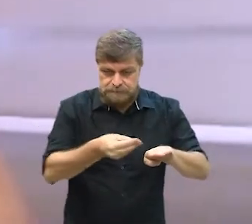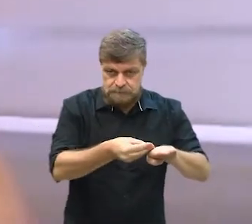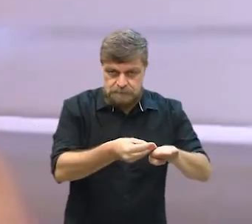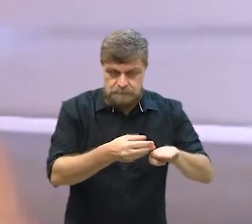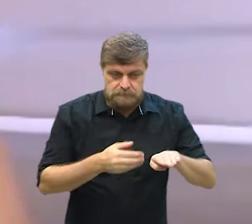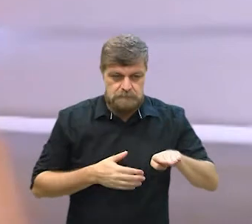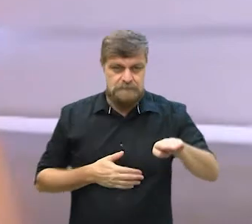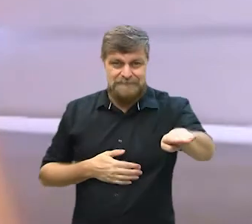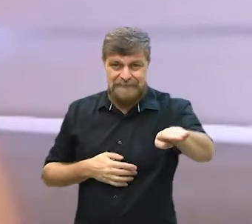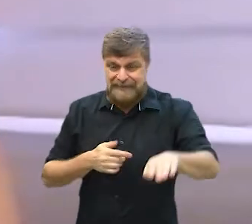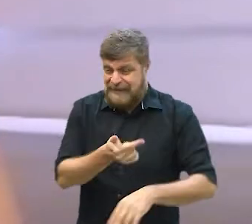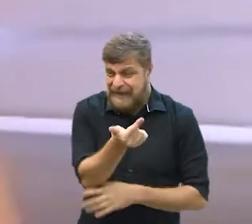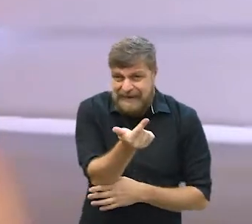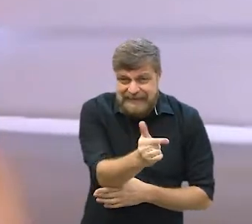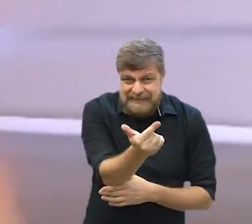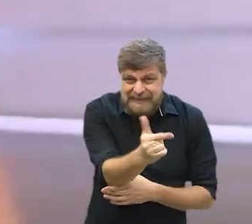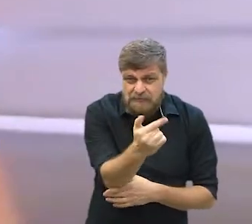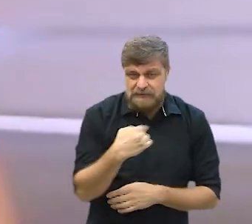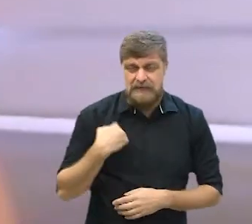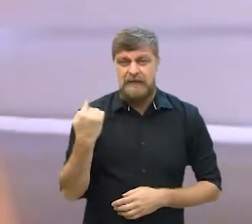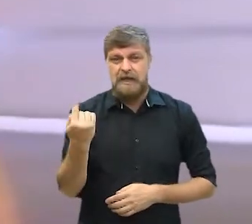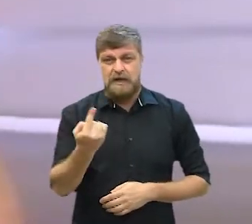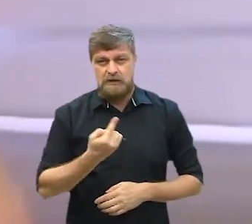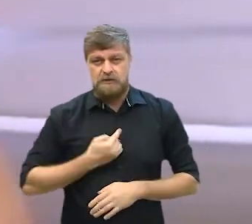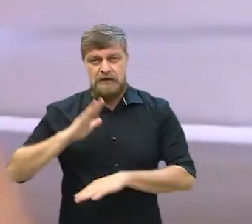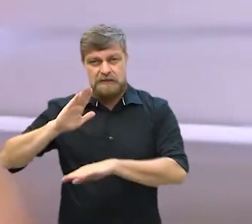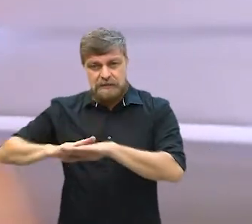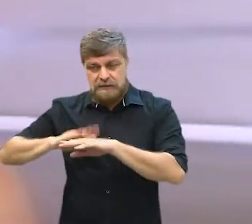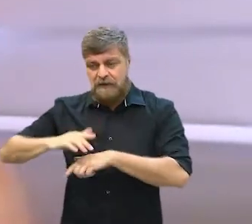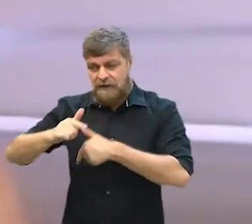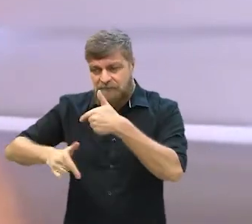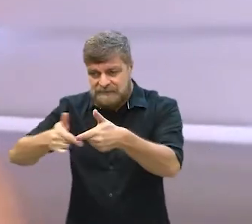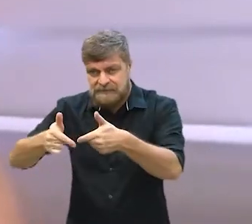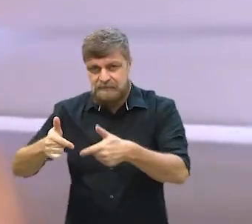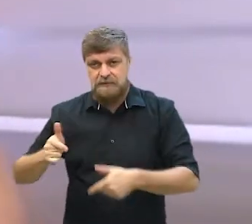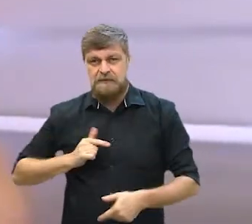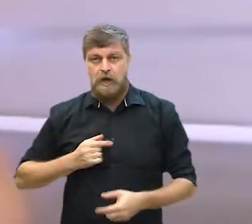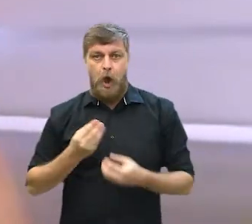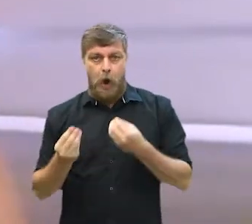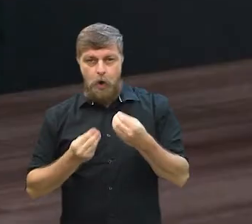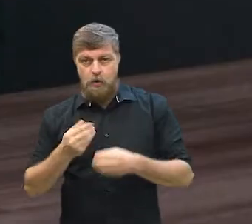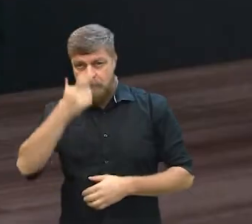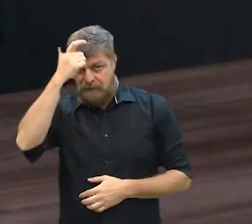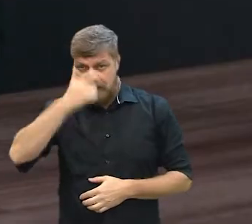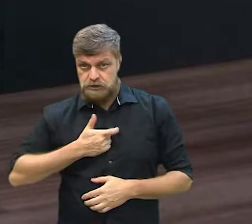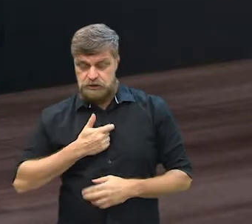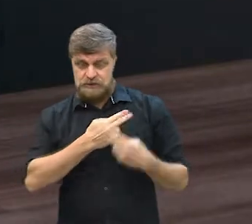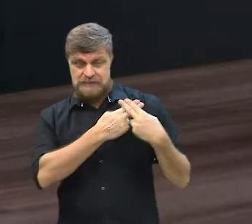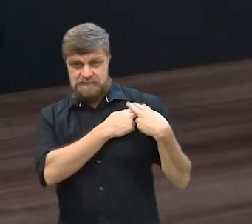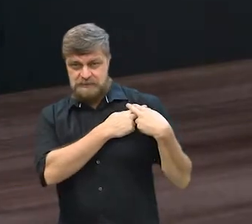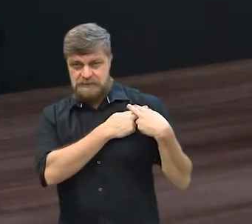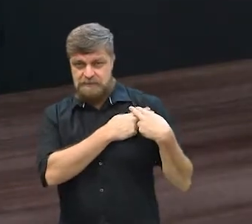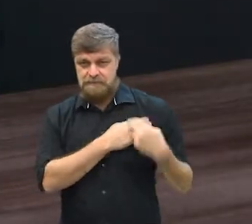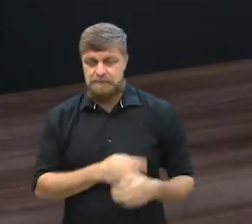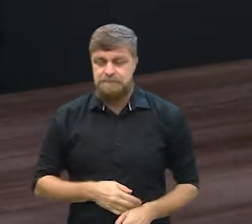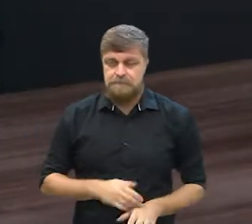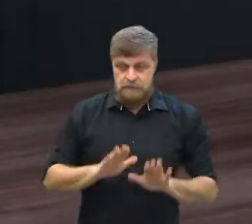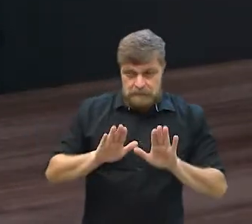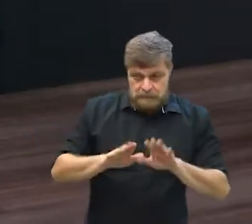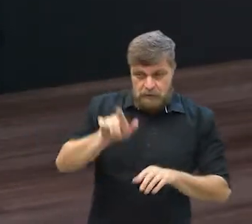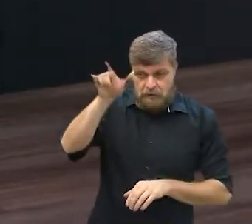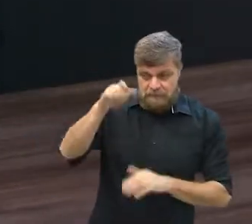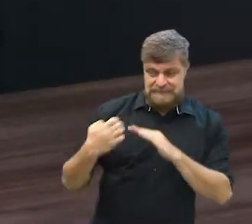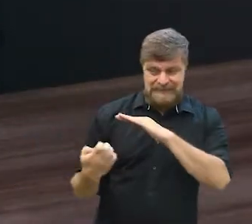tiver entrega própria. Se ele não tiver entrega própria, nós fazemos o trabalho com retirada. Tá. Então, vocês